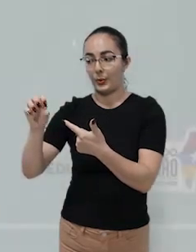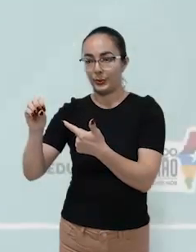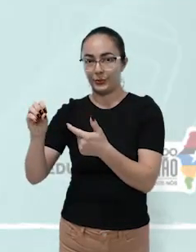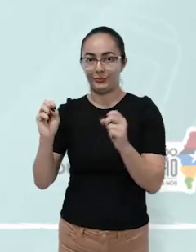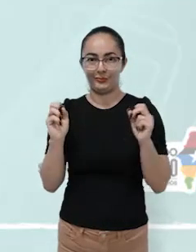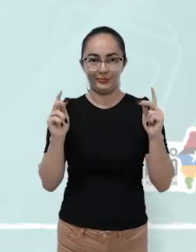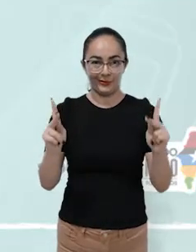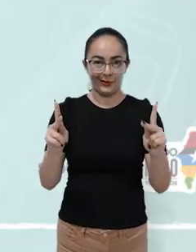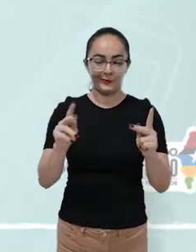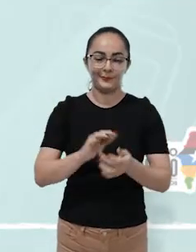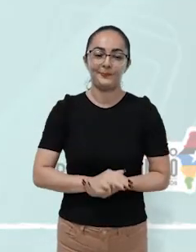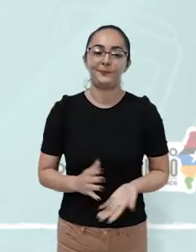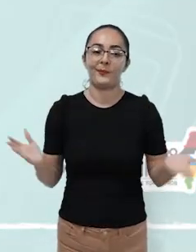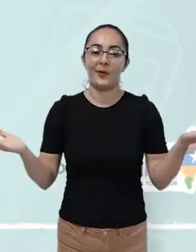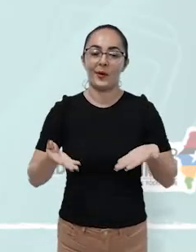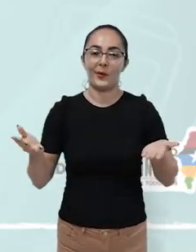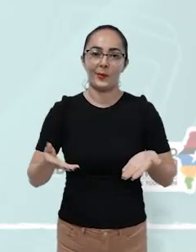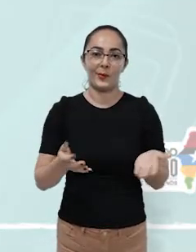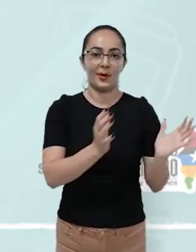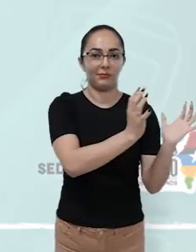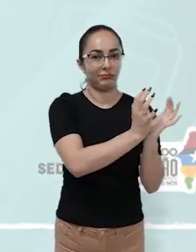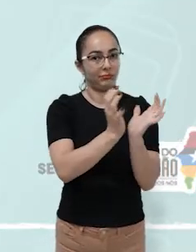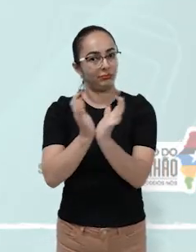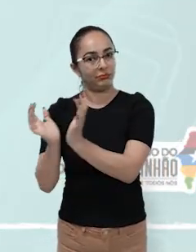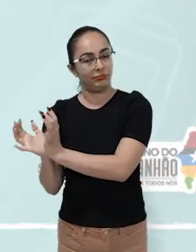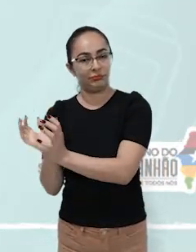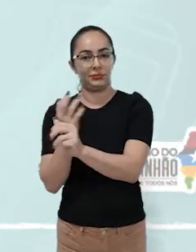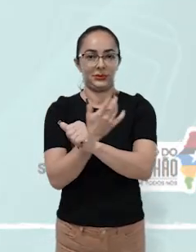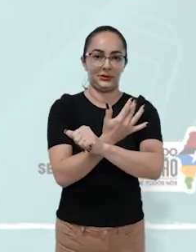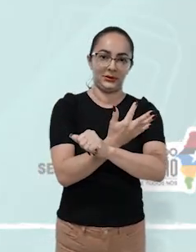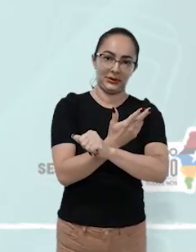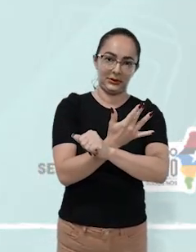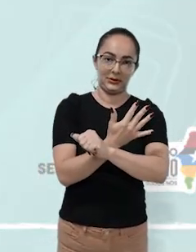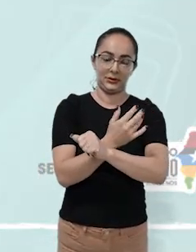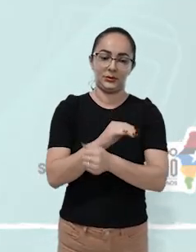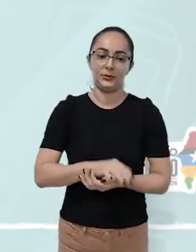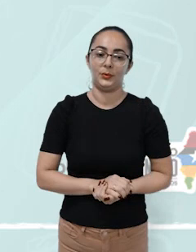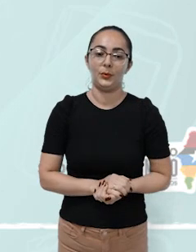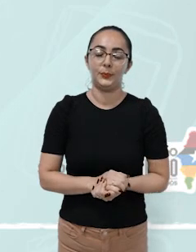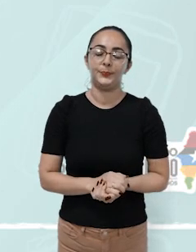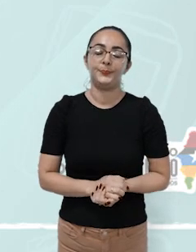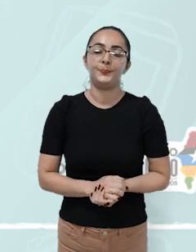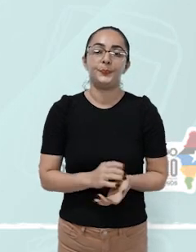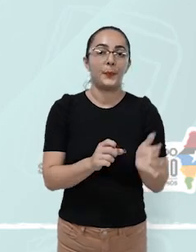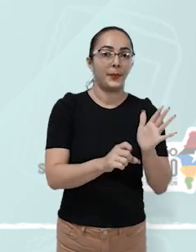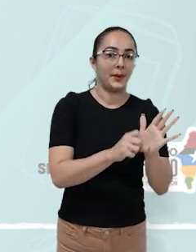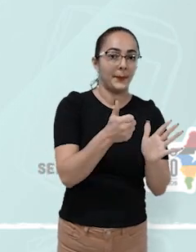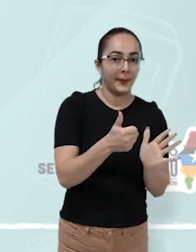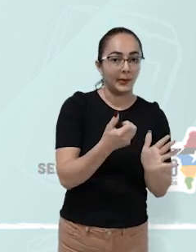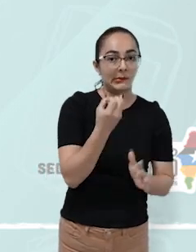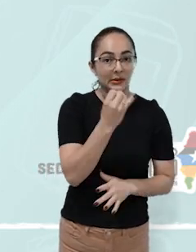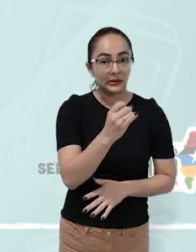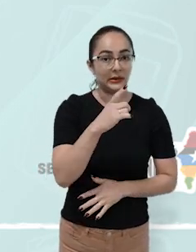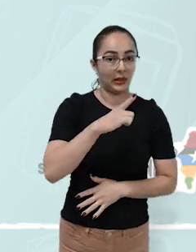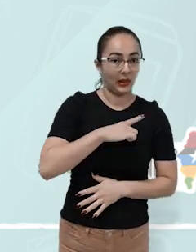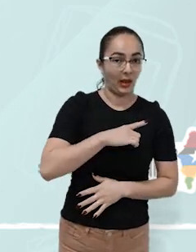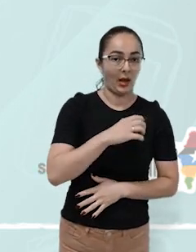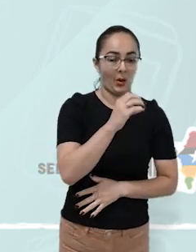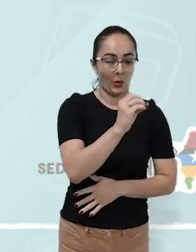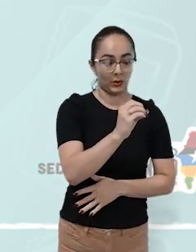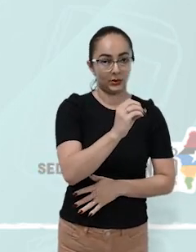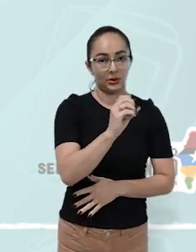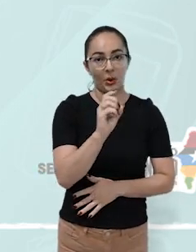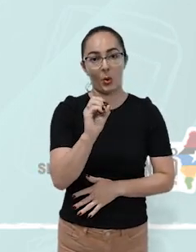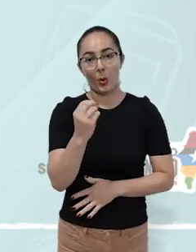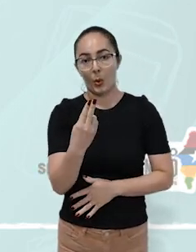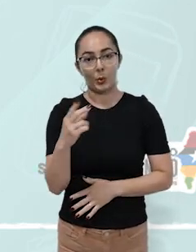Agora nós vamos trabalhar a classificação dos ácidos. Então, primeiramente, quanto a presença ou não de oxigênio. E já trabalhamos isso,